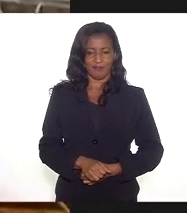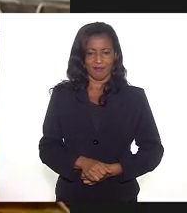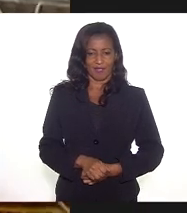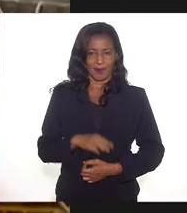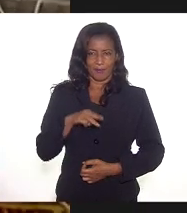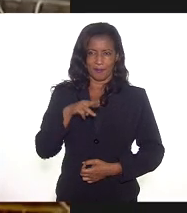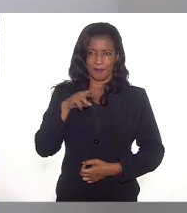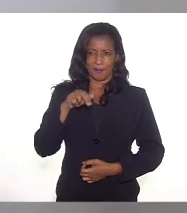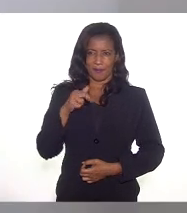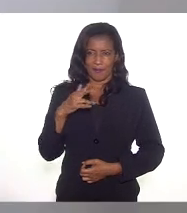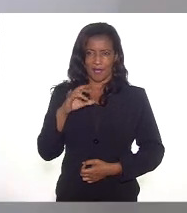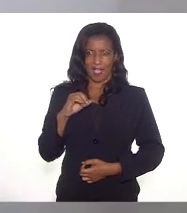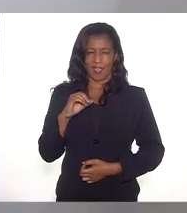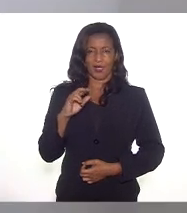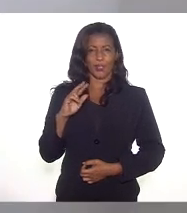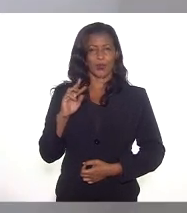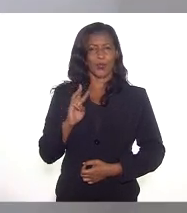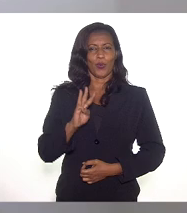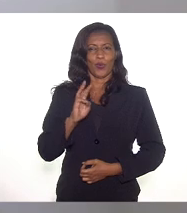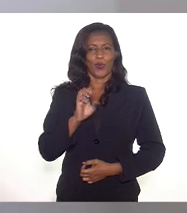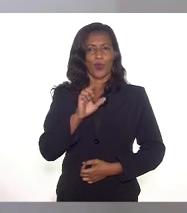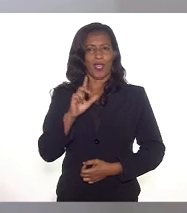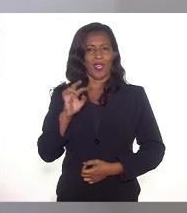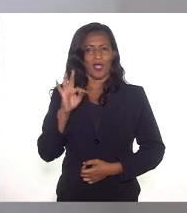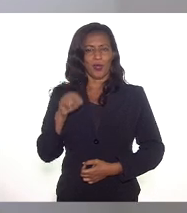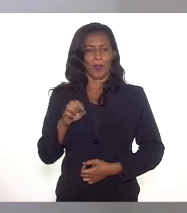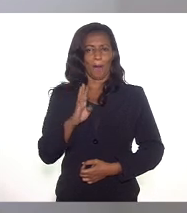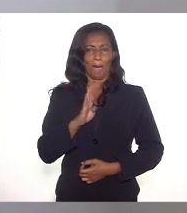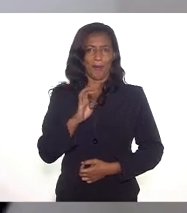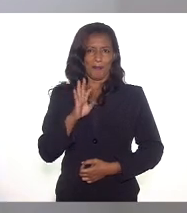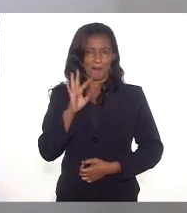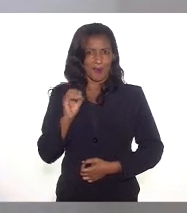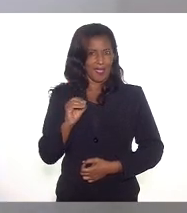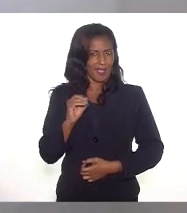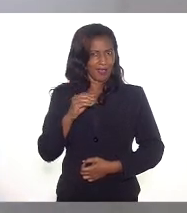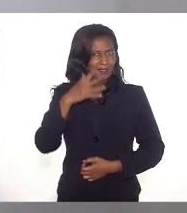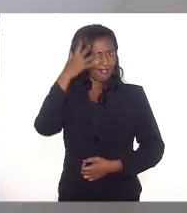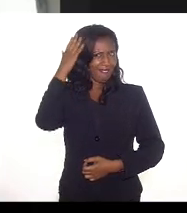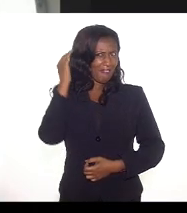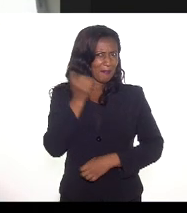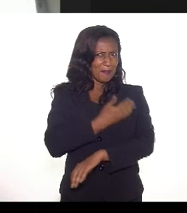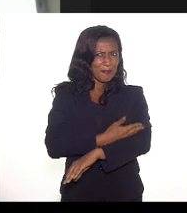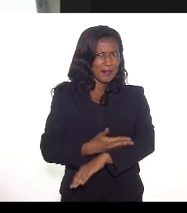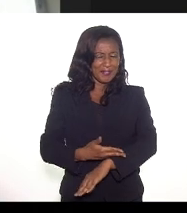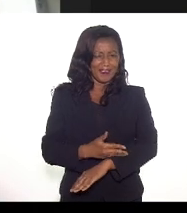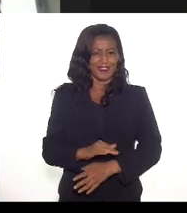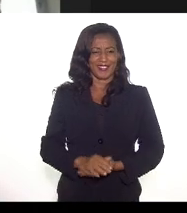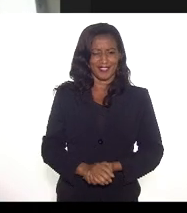Márcio, Wellington, Max, Bebetão. Tá grisalhão aí, Bebeto, ó.